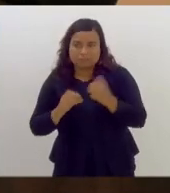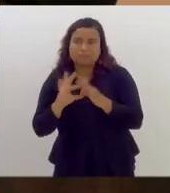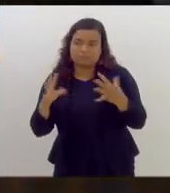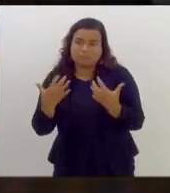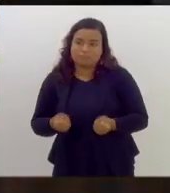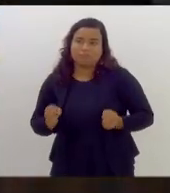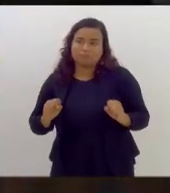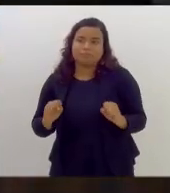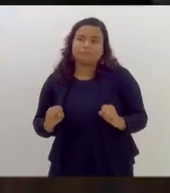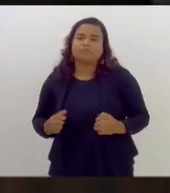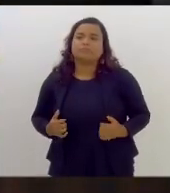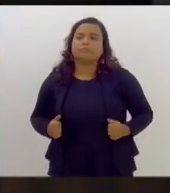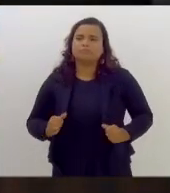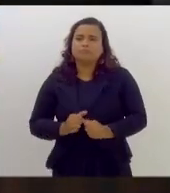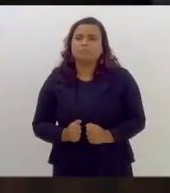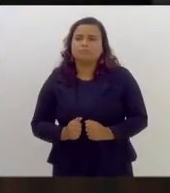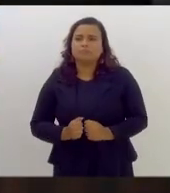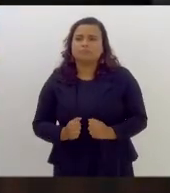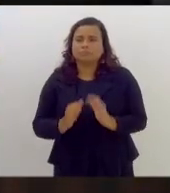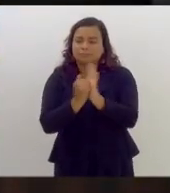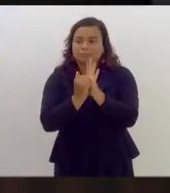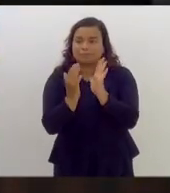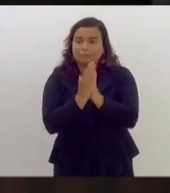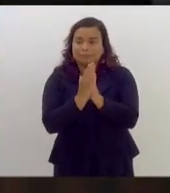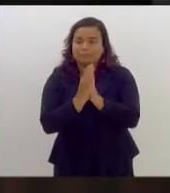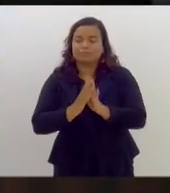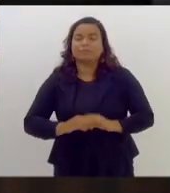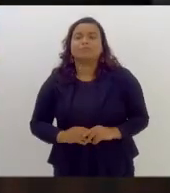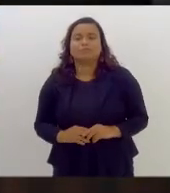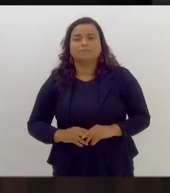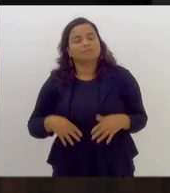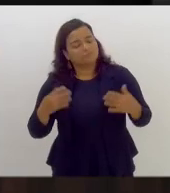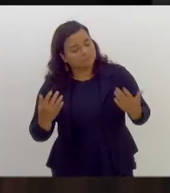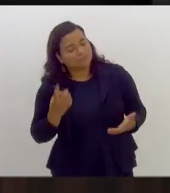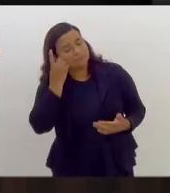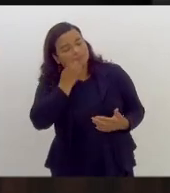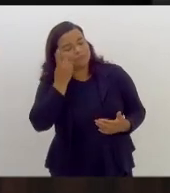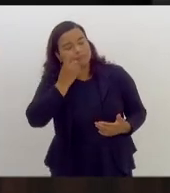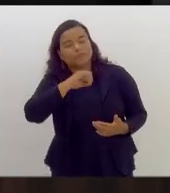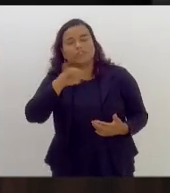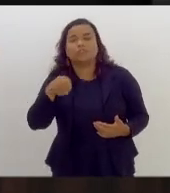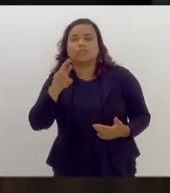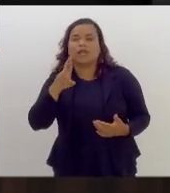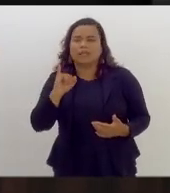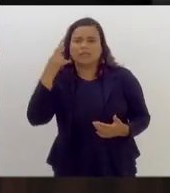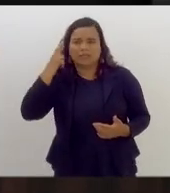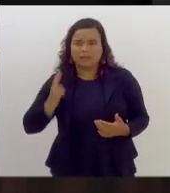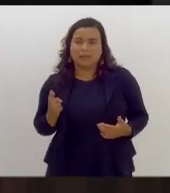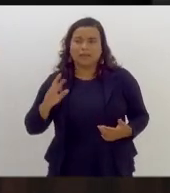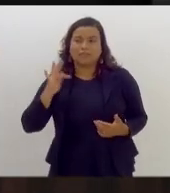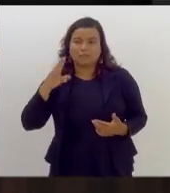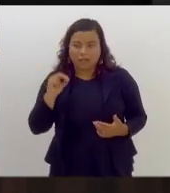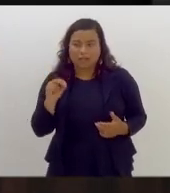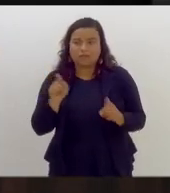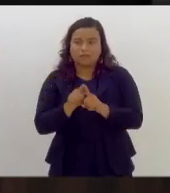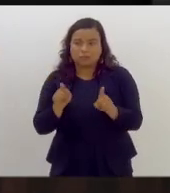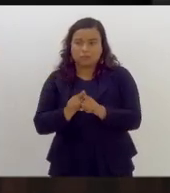Ok. Anota lá. Deputado Jari, Renata, Flávio,